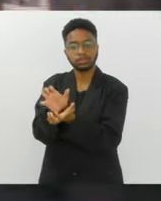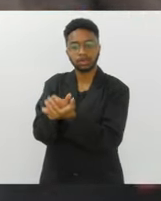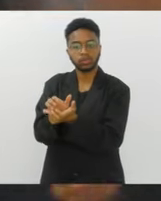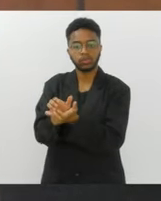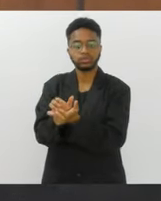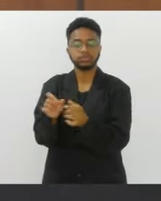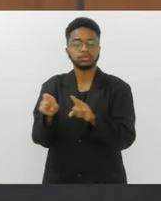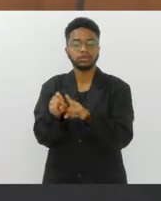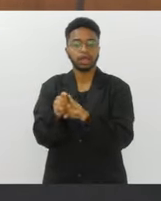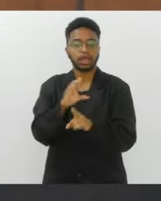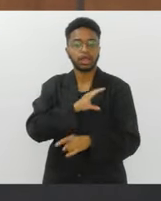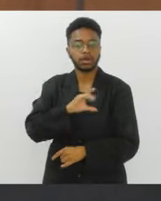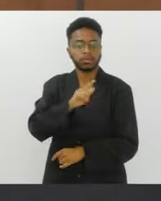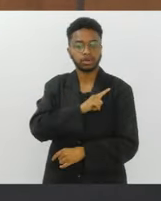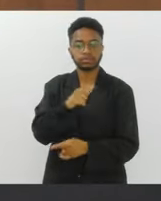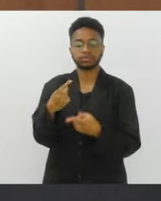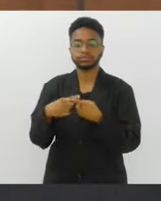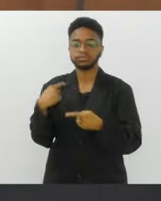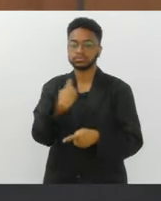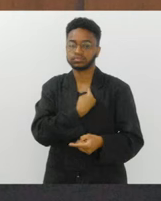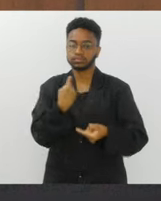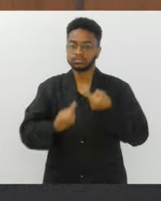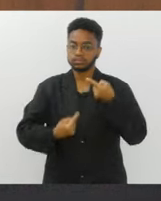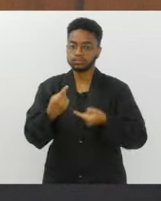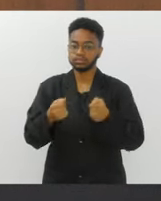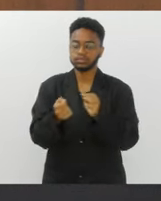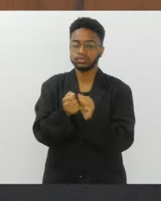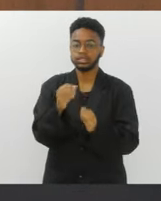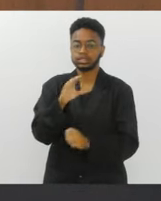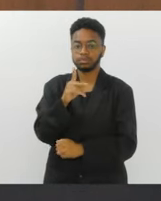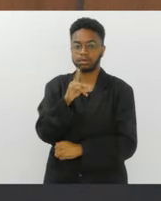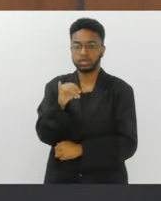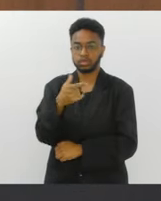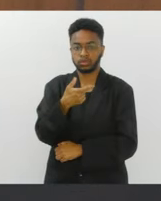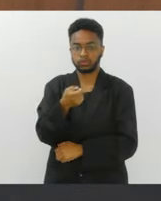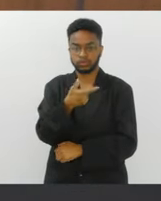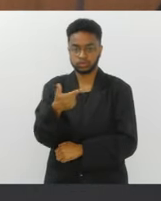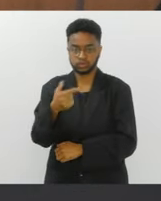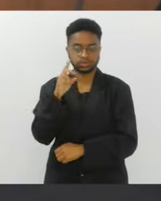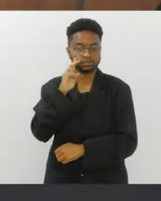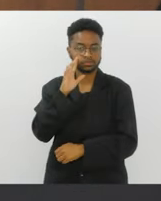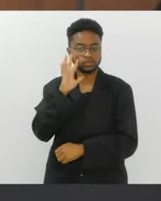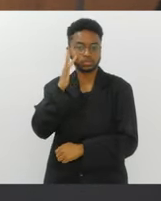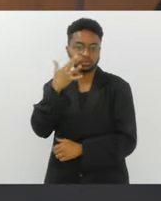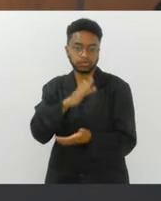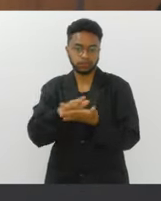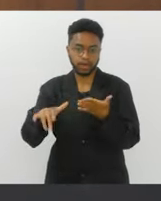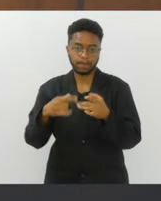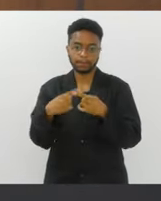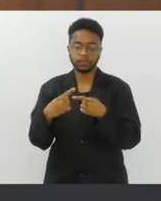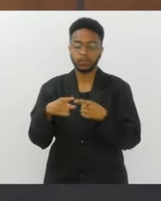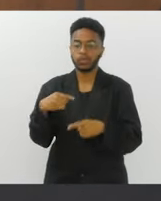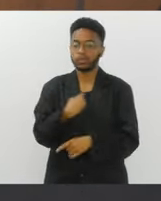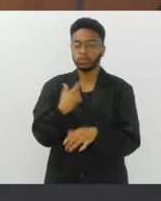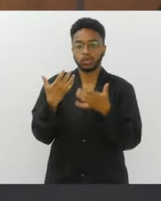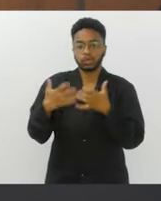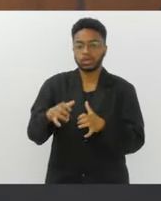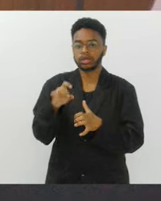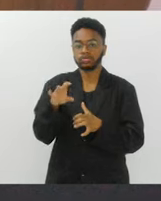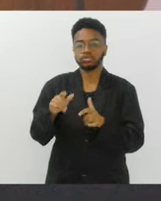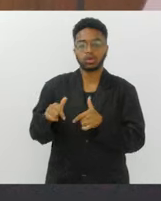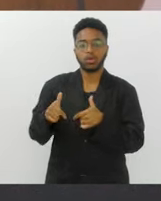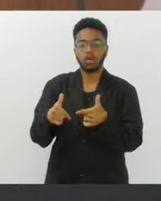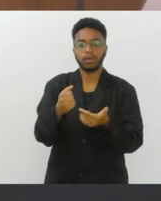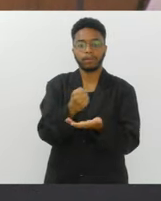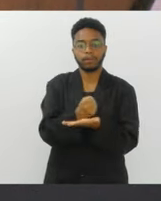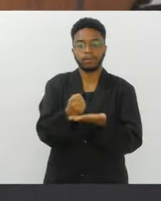até Campo Grande. E a gente discutiu na CPI de 2022 uma série de soluções. Nós não queremos só intervenção no